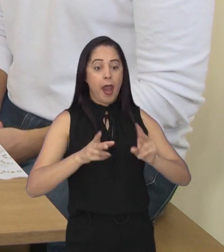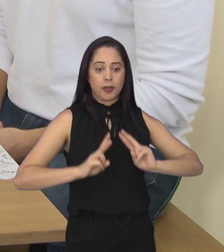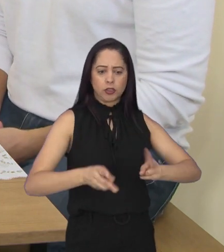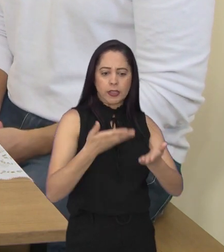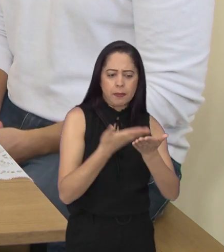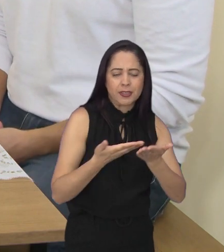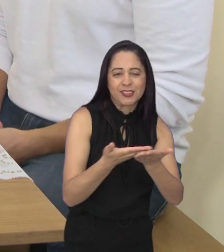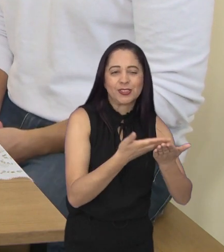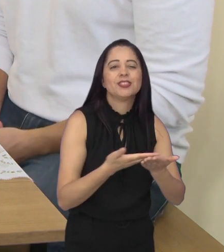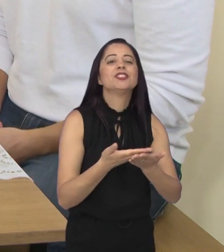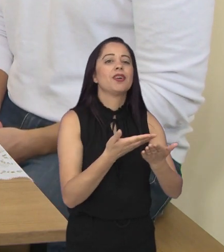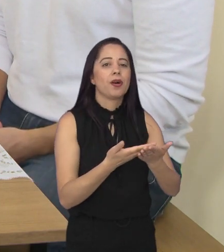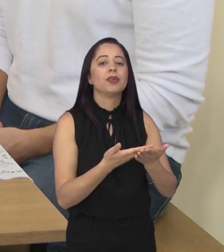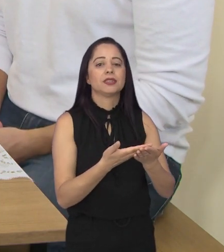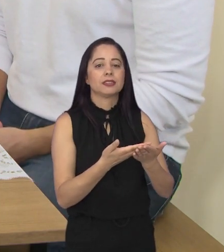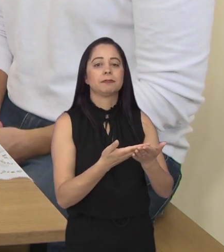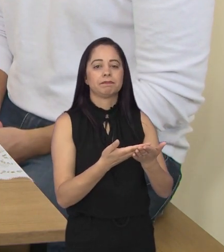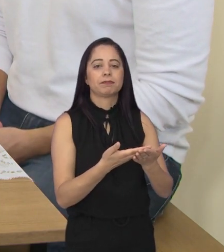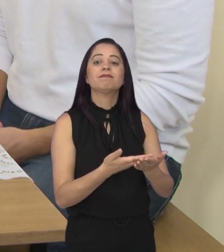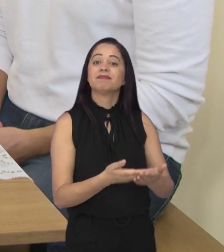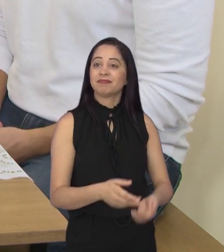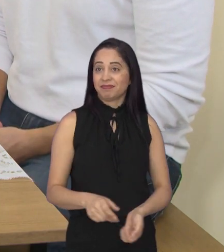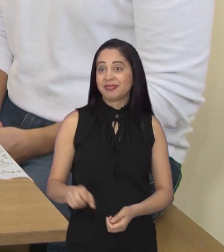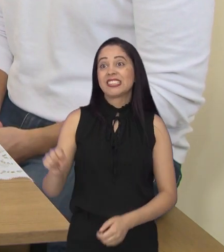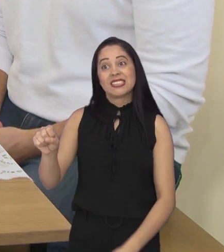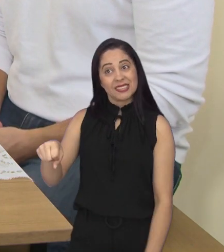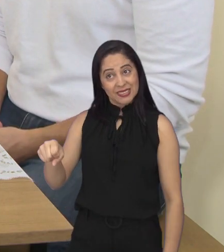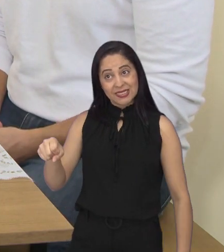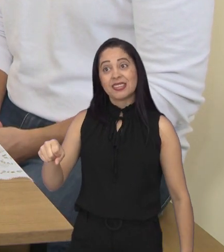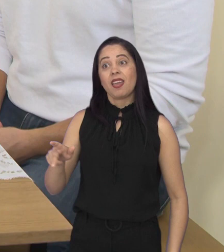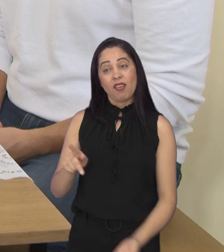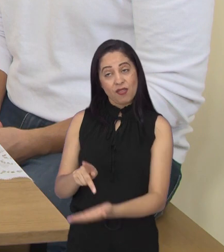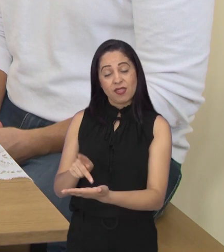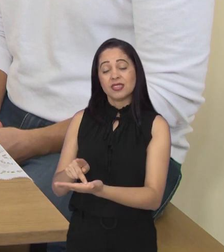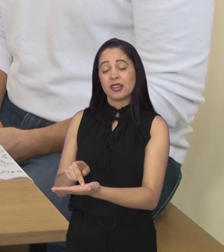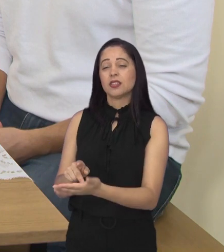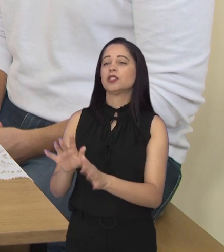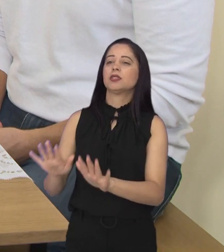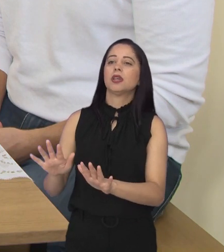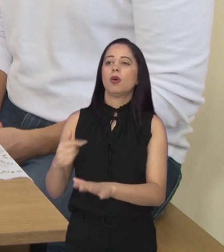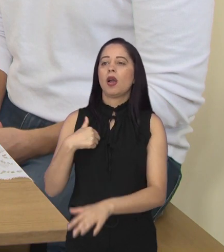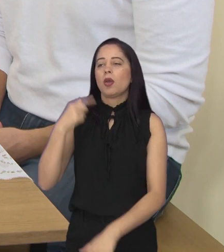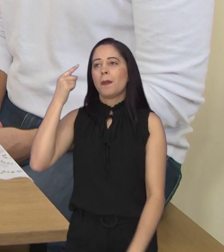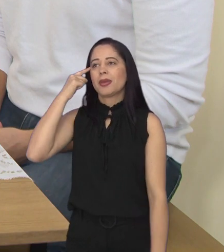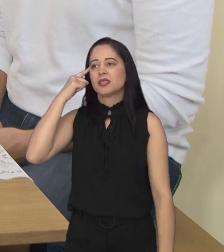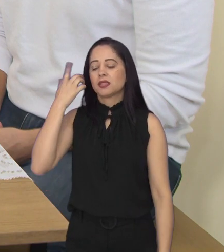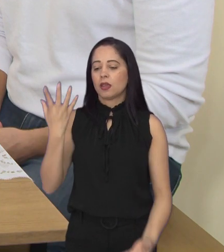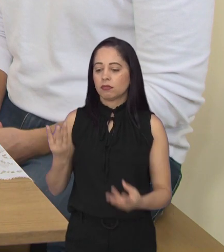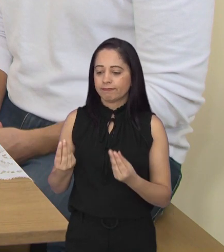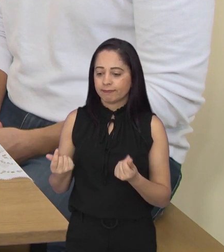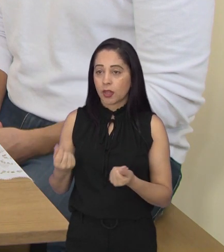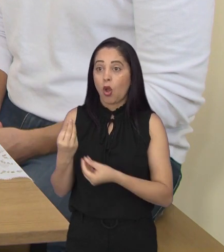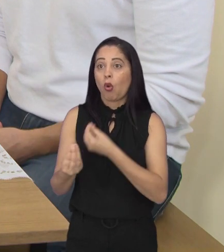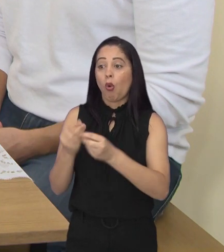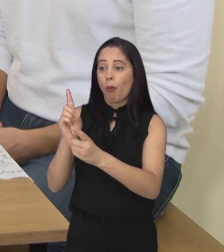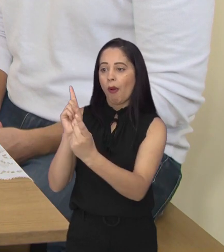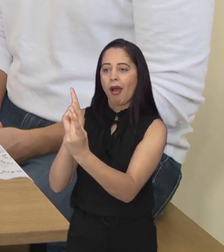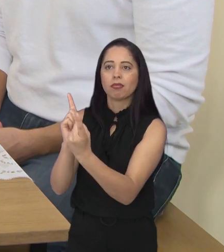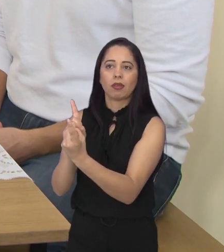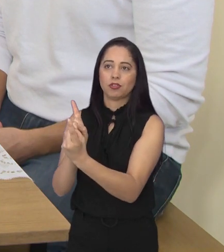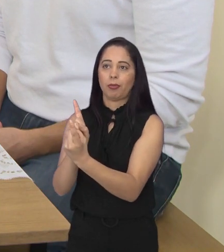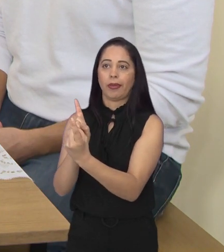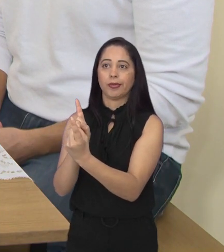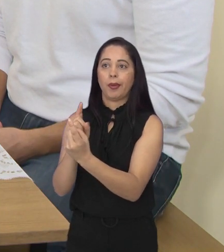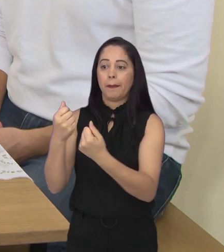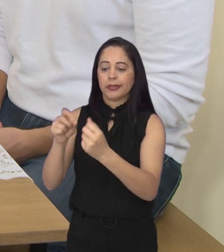sempre, virginiana. Não é isso? E aí me vi, assim, sem poder atender e falei: